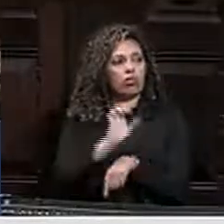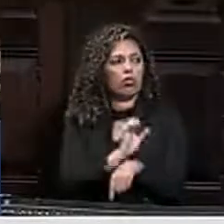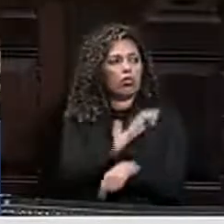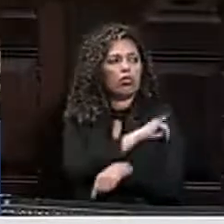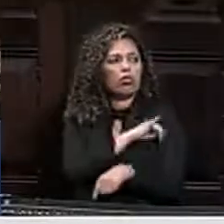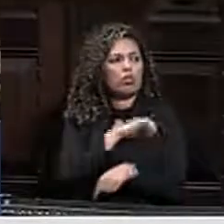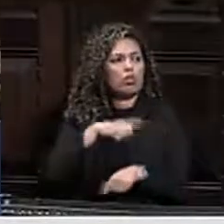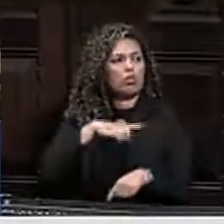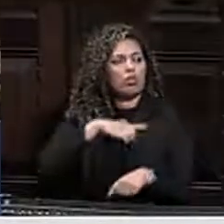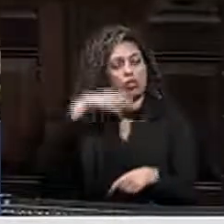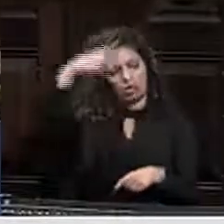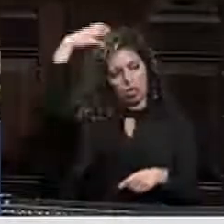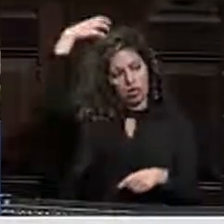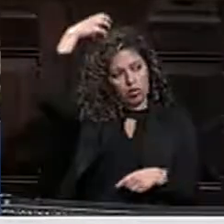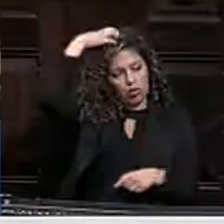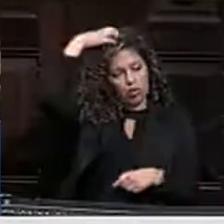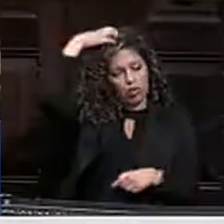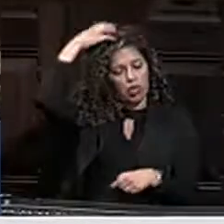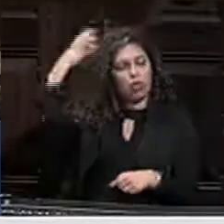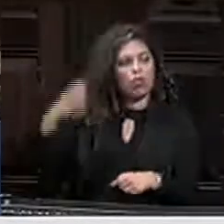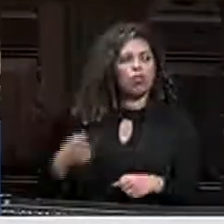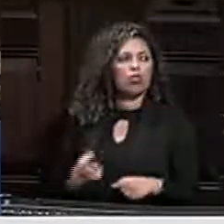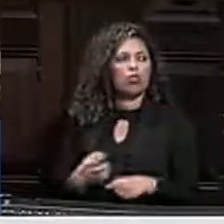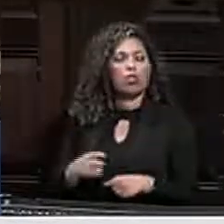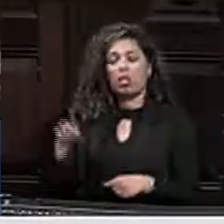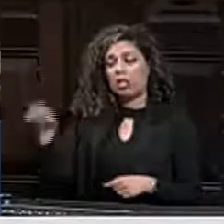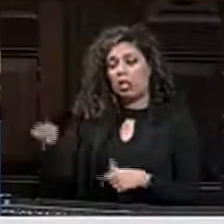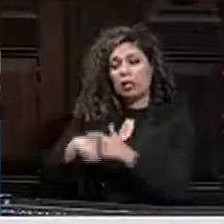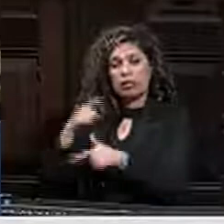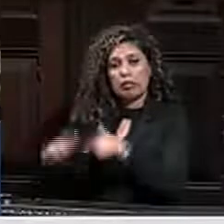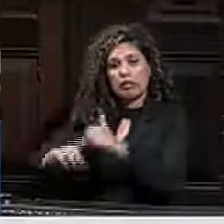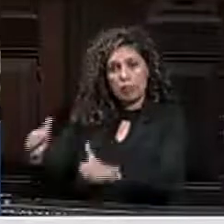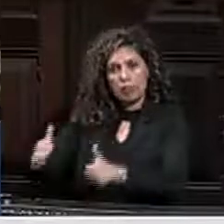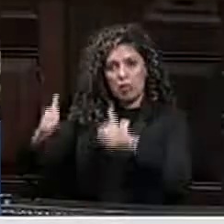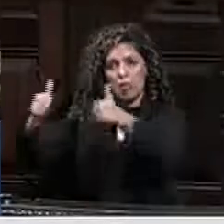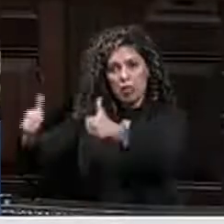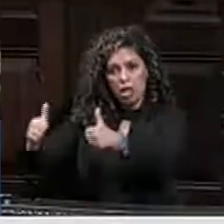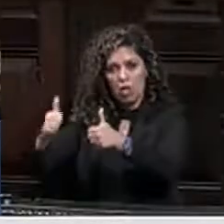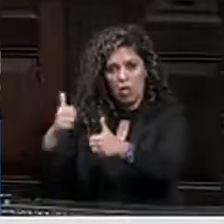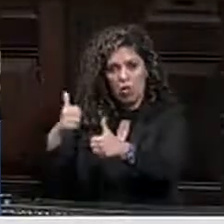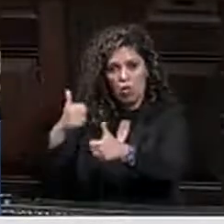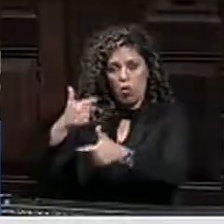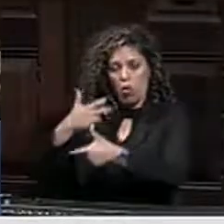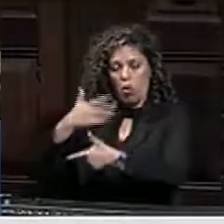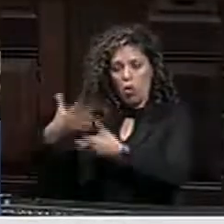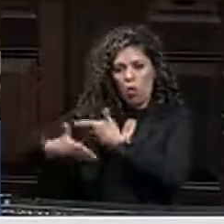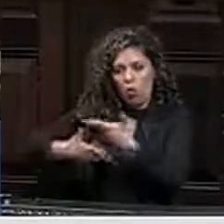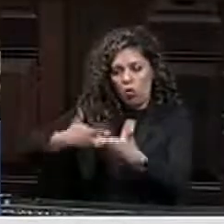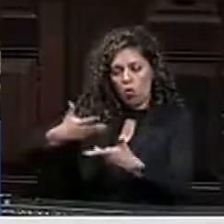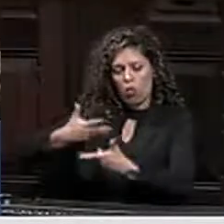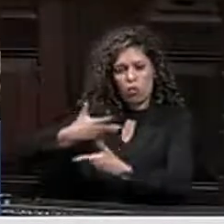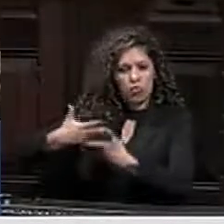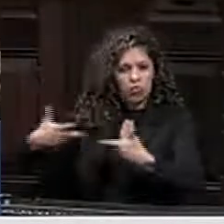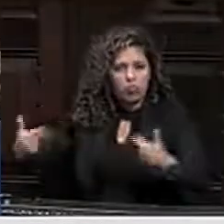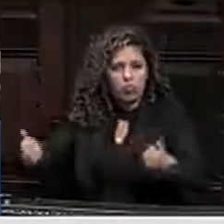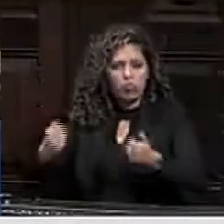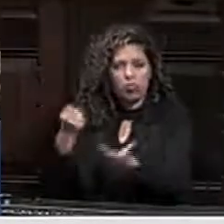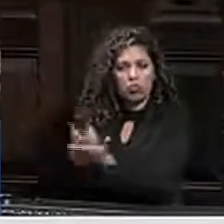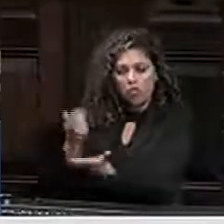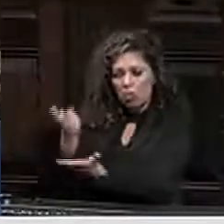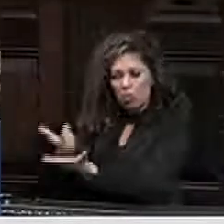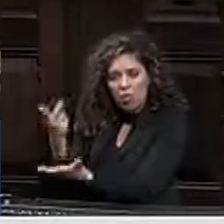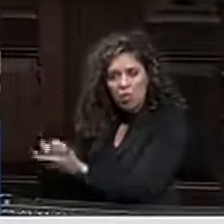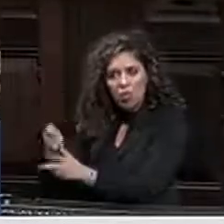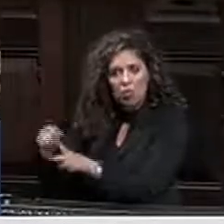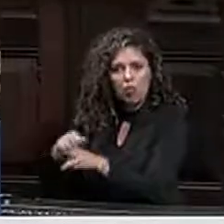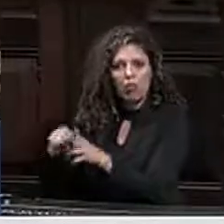trabalhar a eficácia do seu tesouro através do